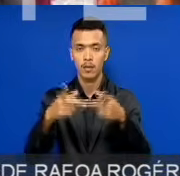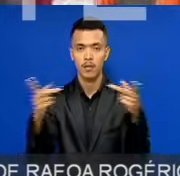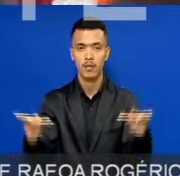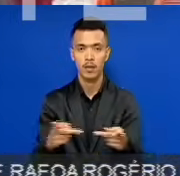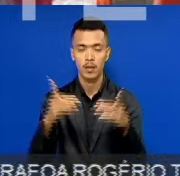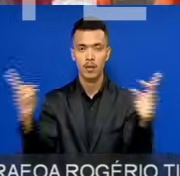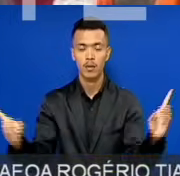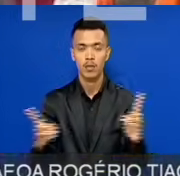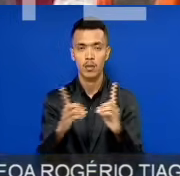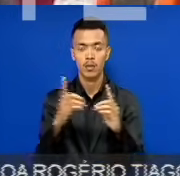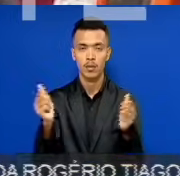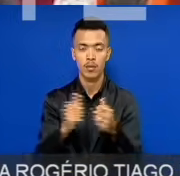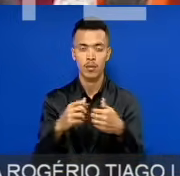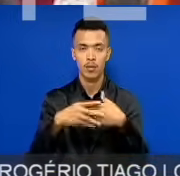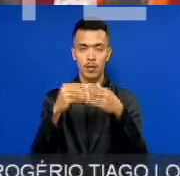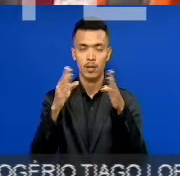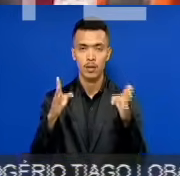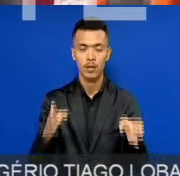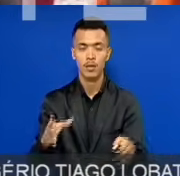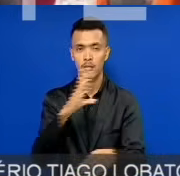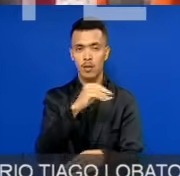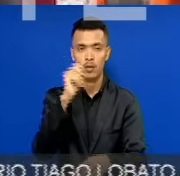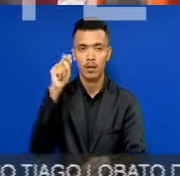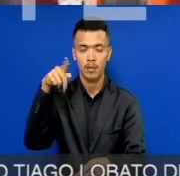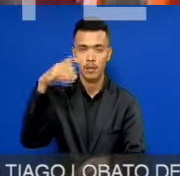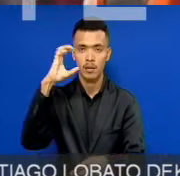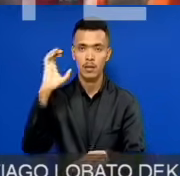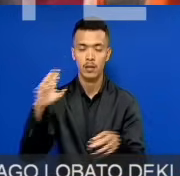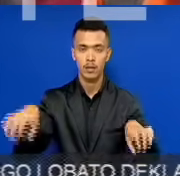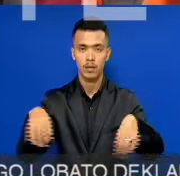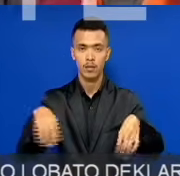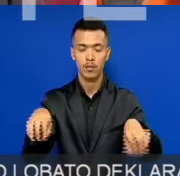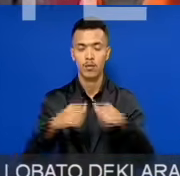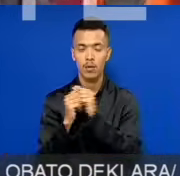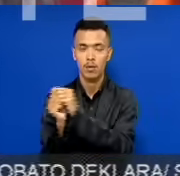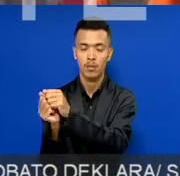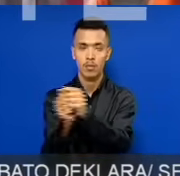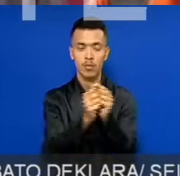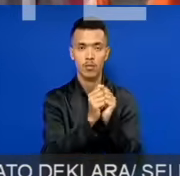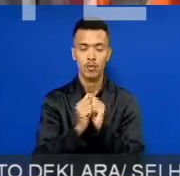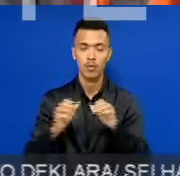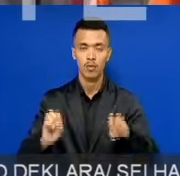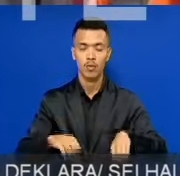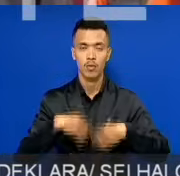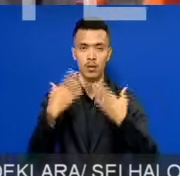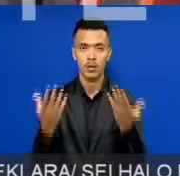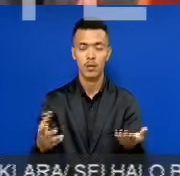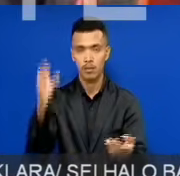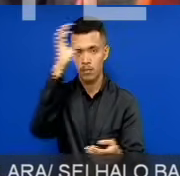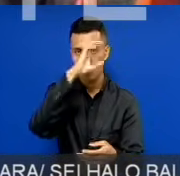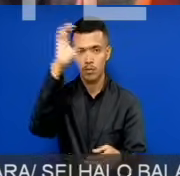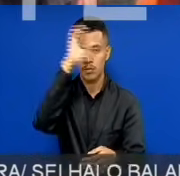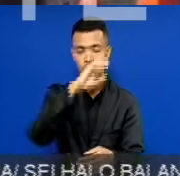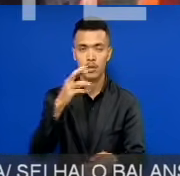ho líder comunitário, ho proteção civil, serviço a mutu, o insama ka buka dalam,